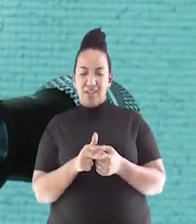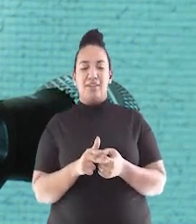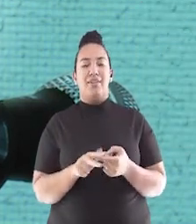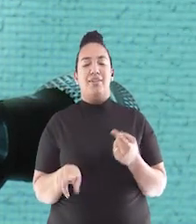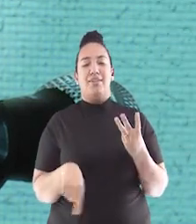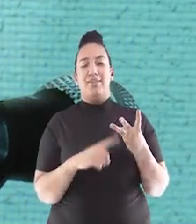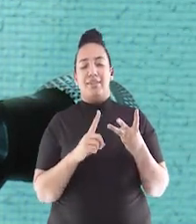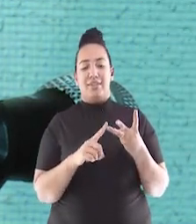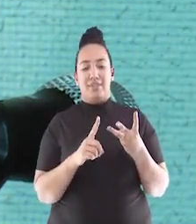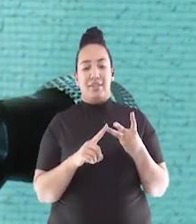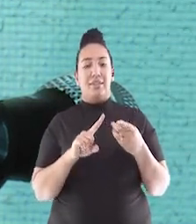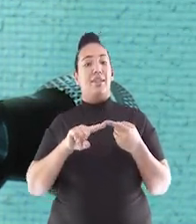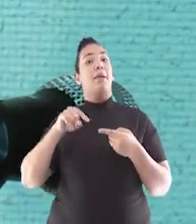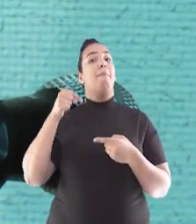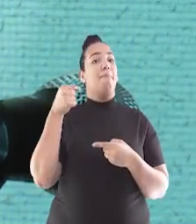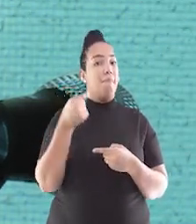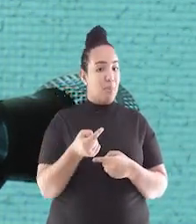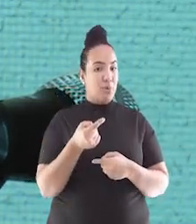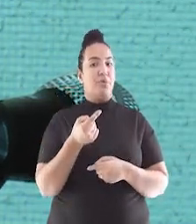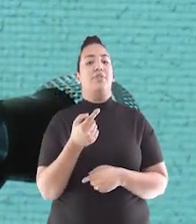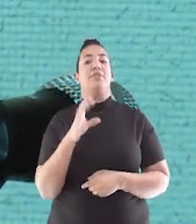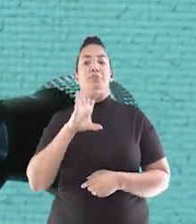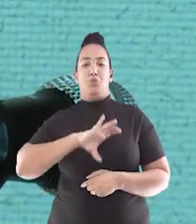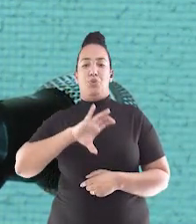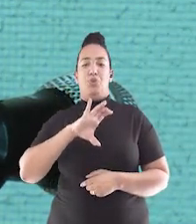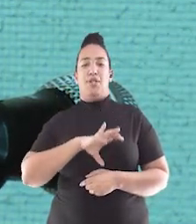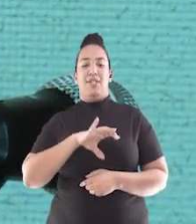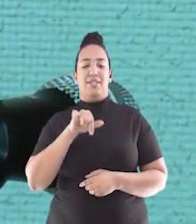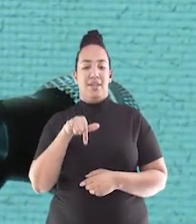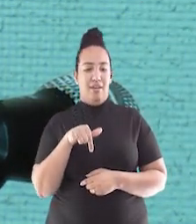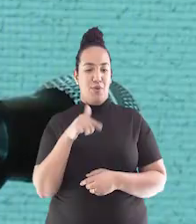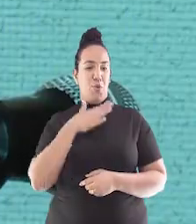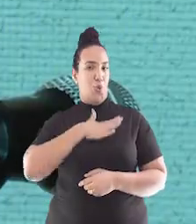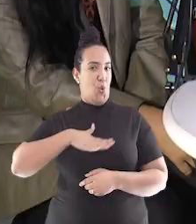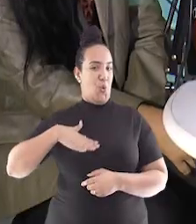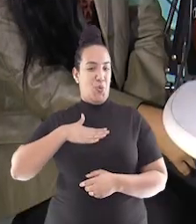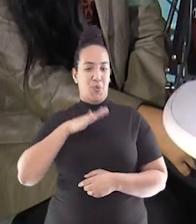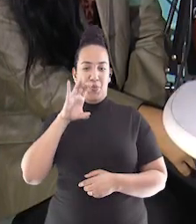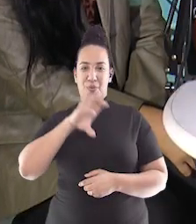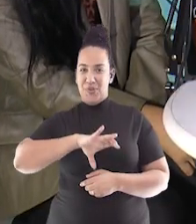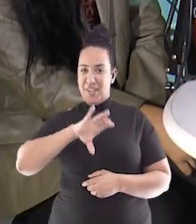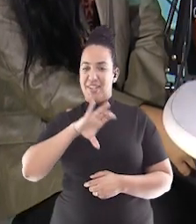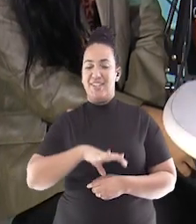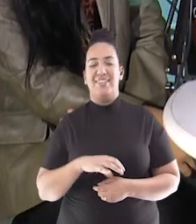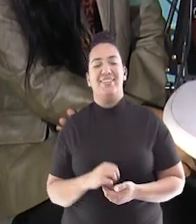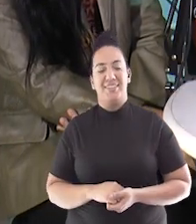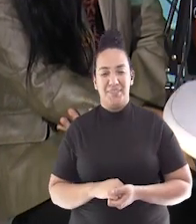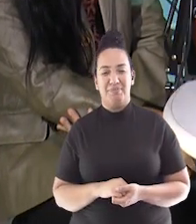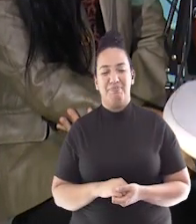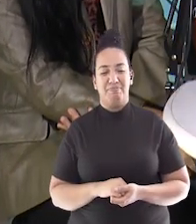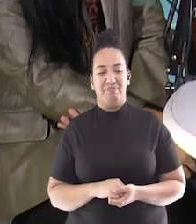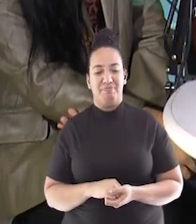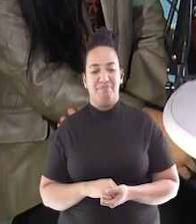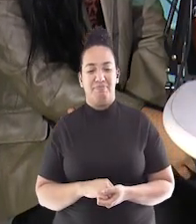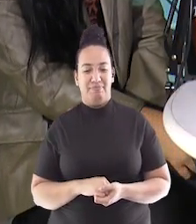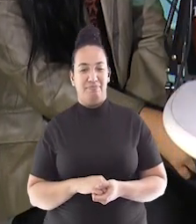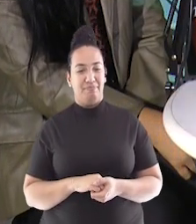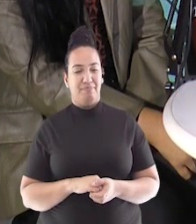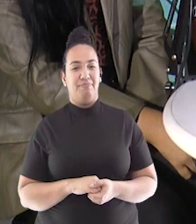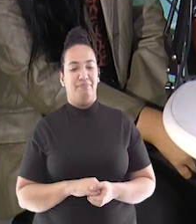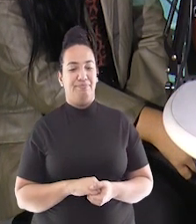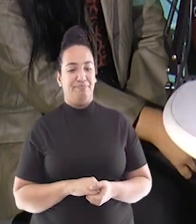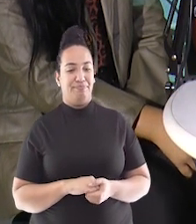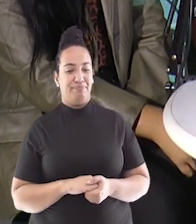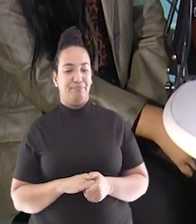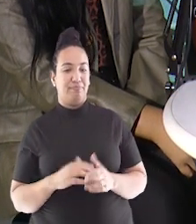lembro. Depois foi pra português. Aí Nossa. aí ela se encontrou em português. Nossa, Letras. nada a ver, gente, nada a ver.